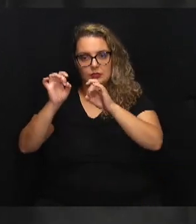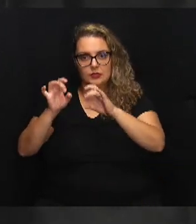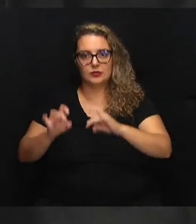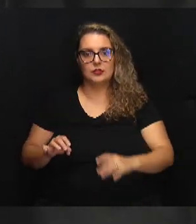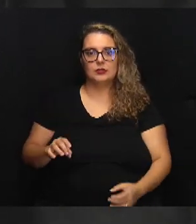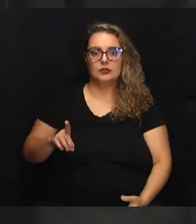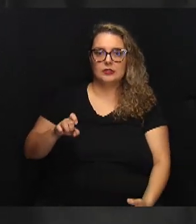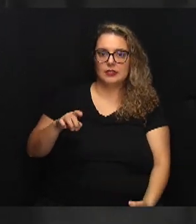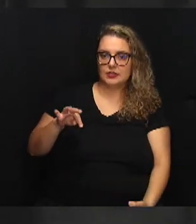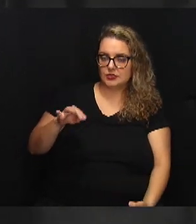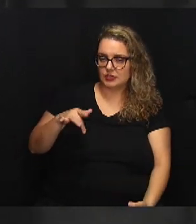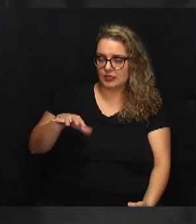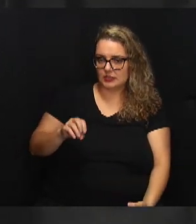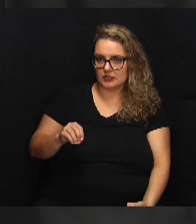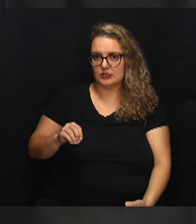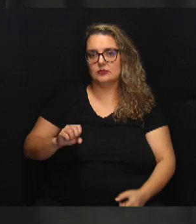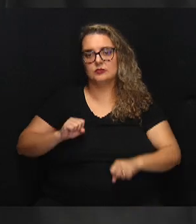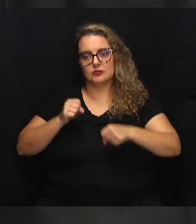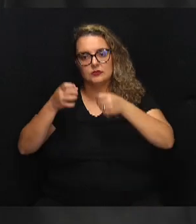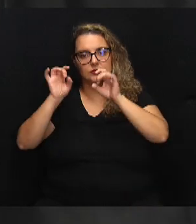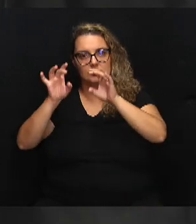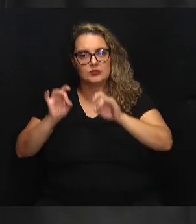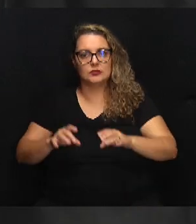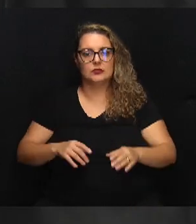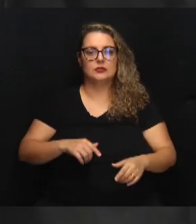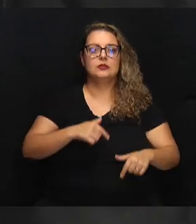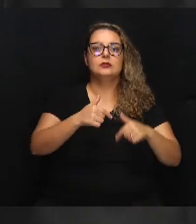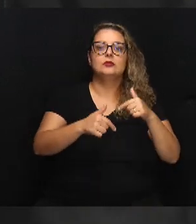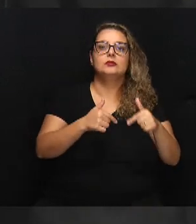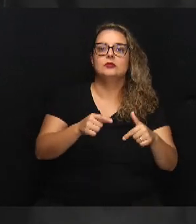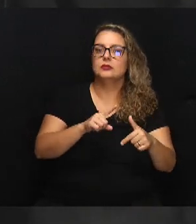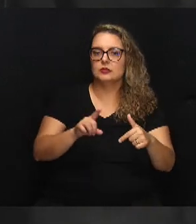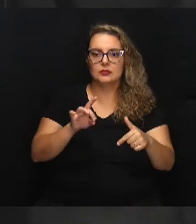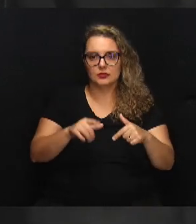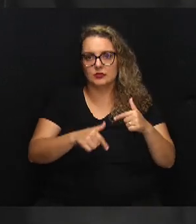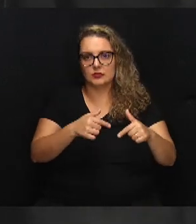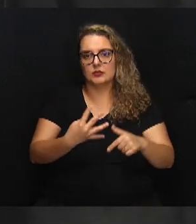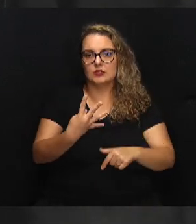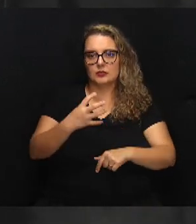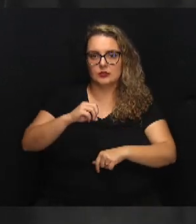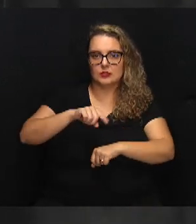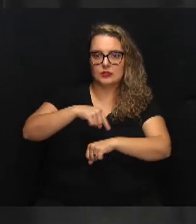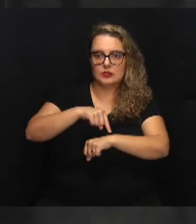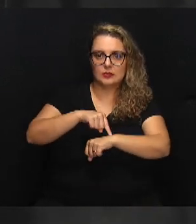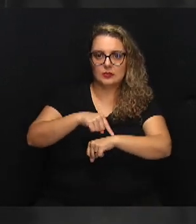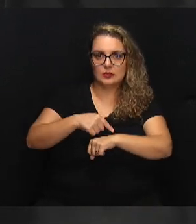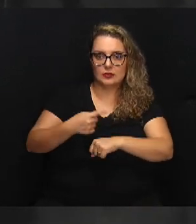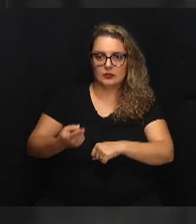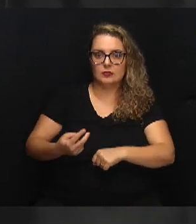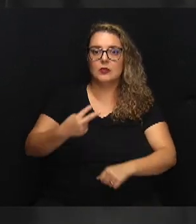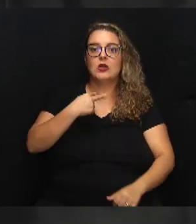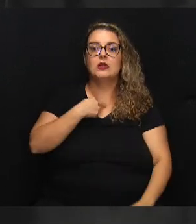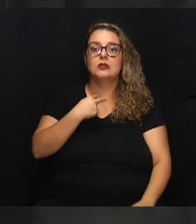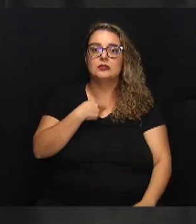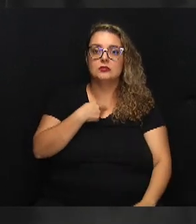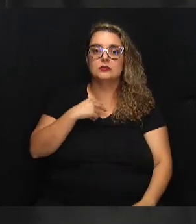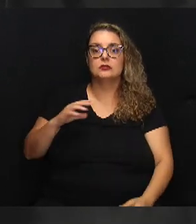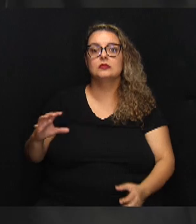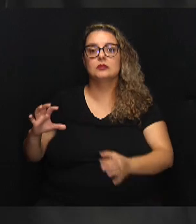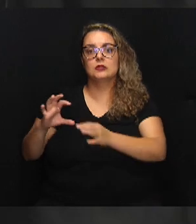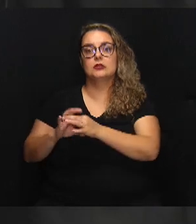né? A docência e a pesquisa. Então você não só trabalha 40 horas semanais, mas você não pode também se vincular